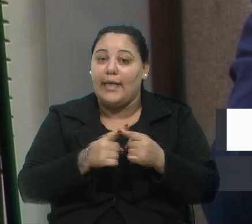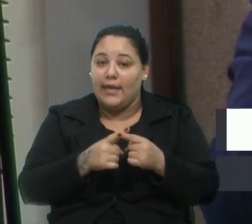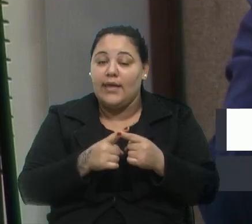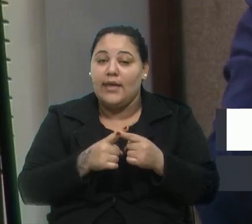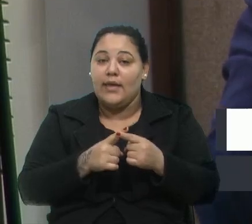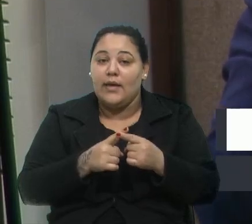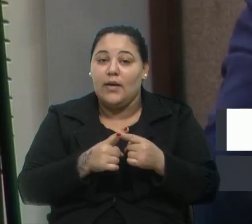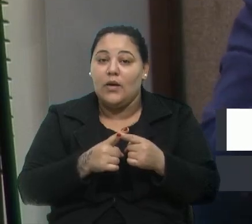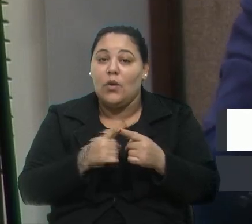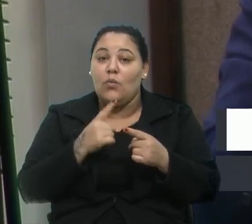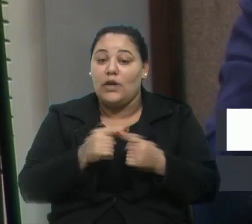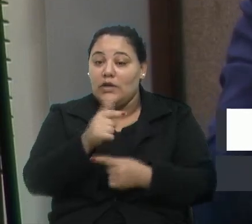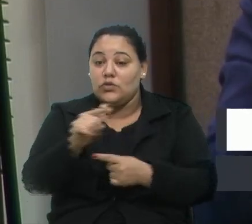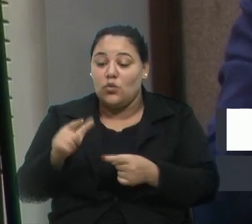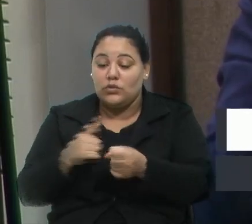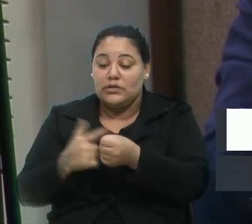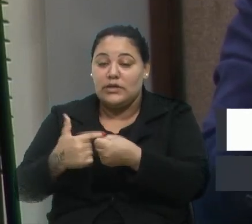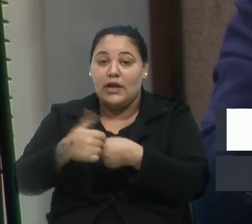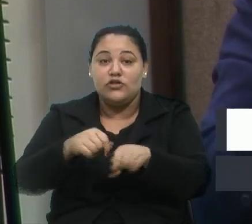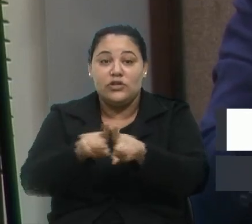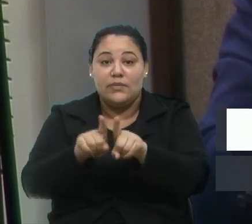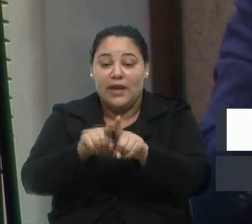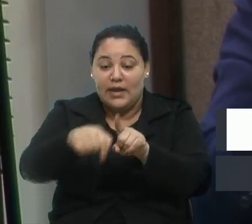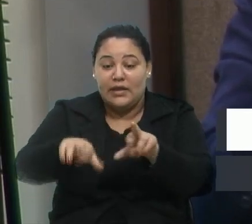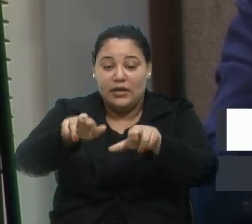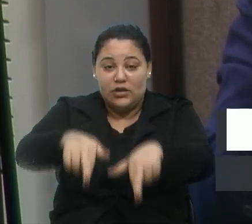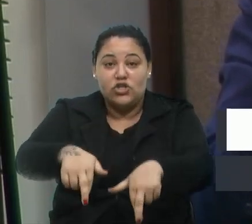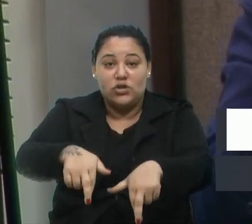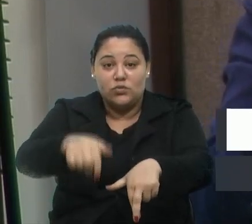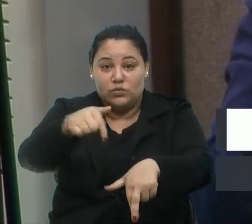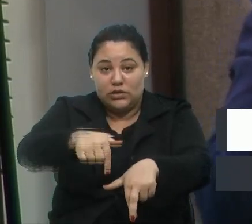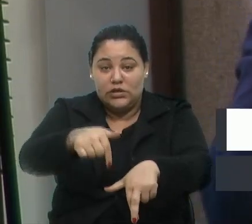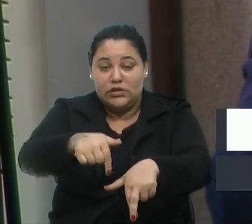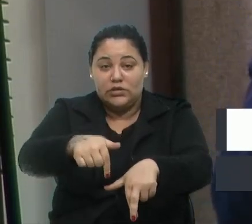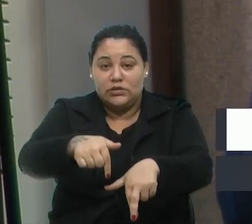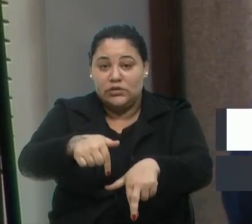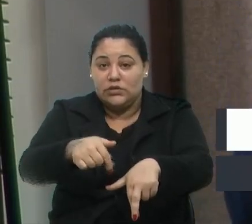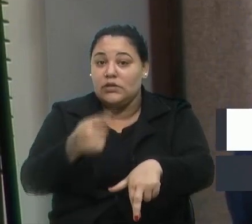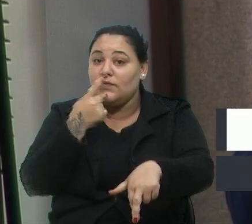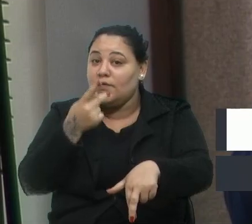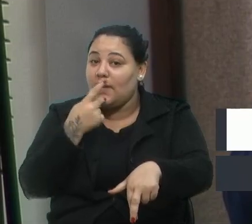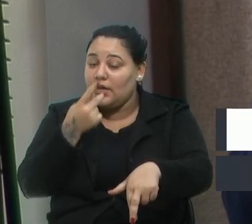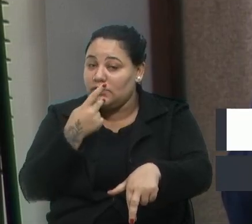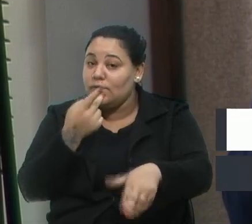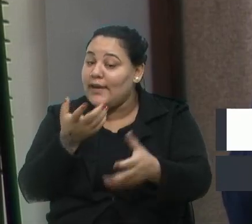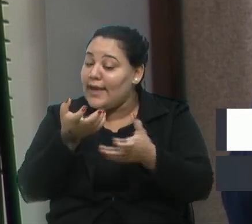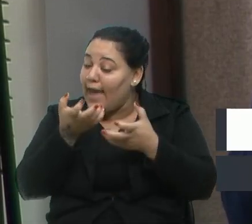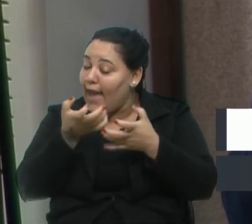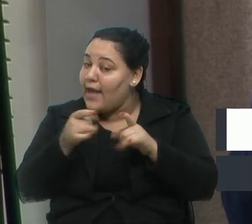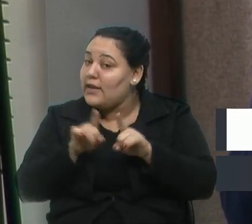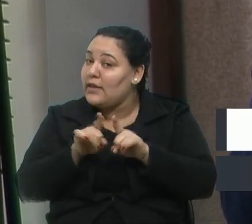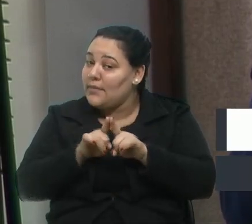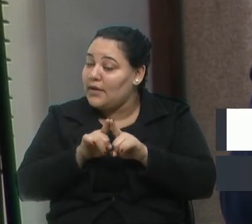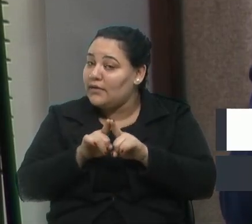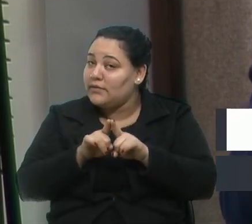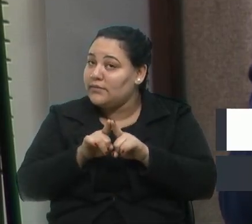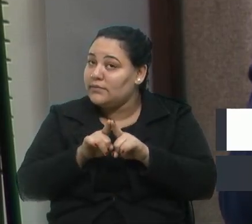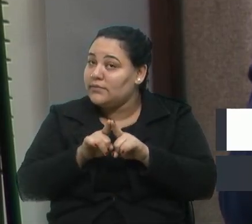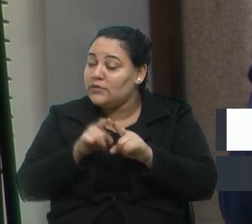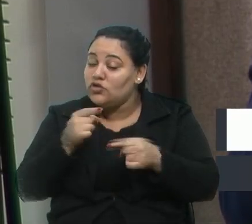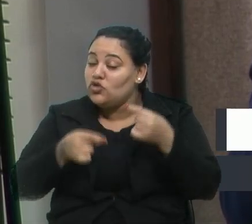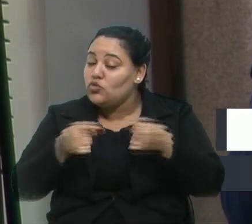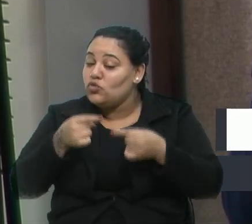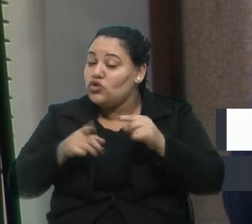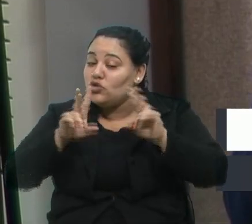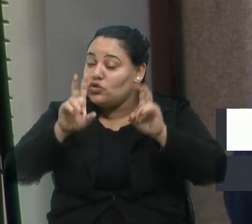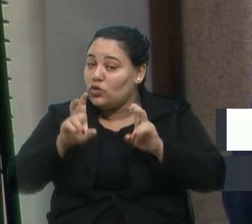que as outras cidades também aqui da região estão também, né, levantando esta bandeira e querendo discutir